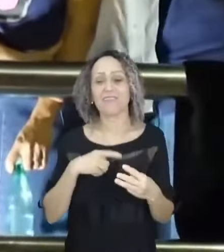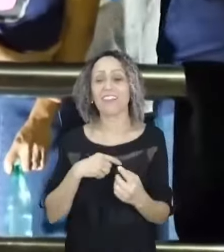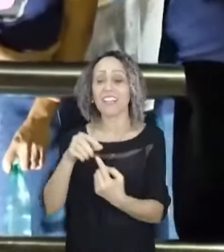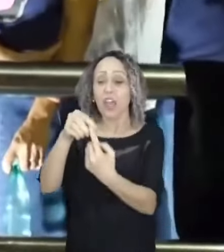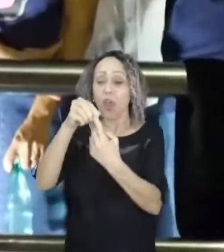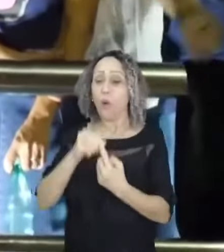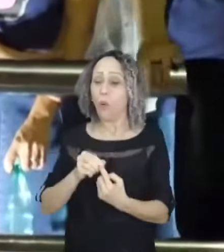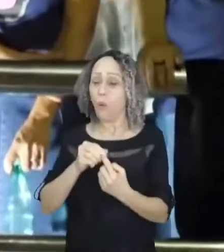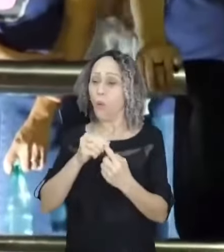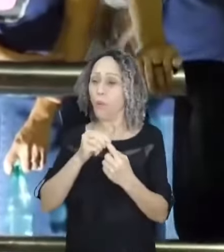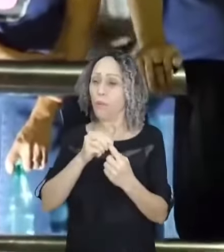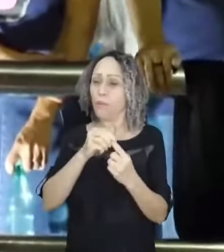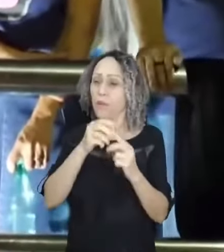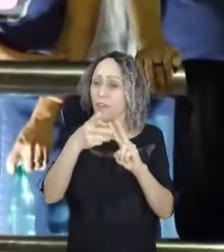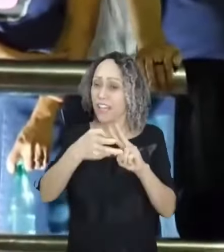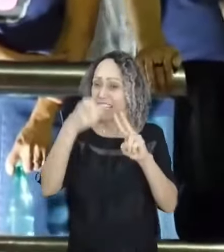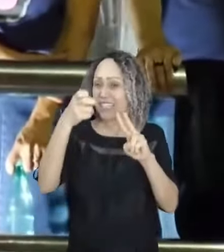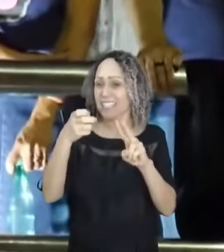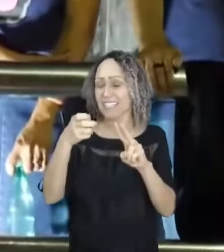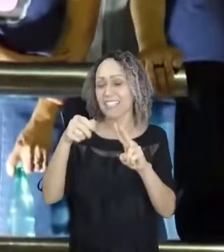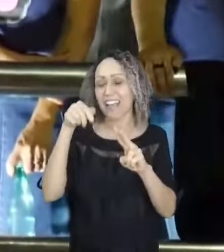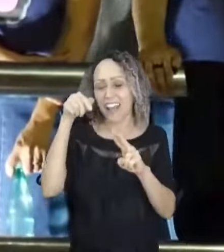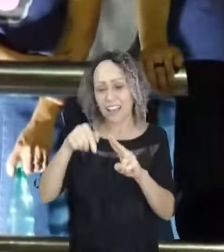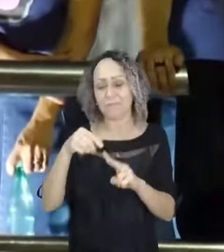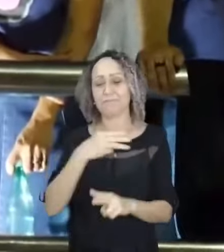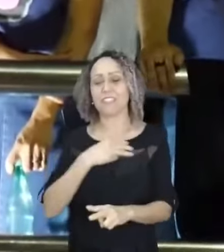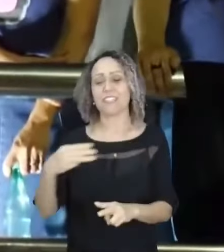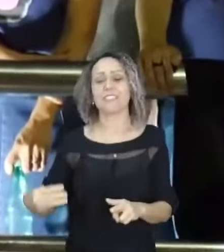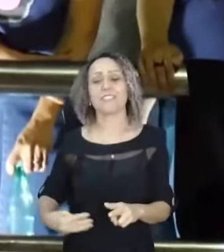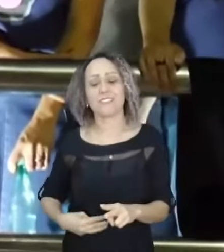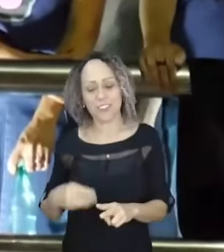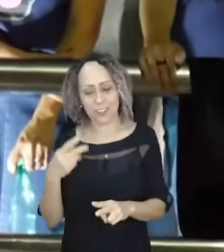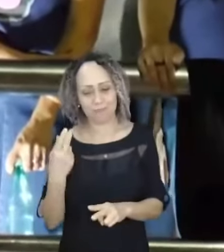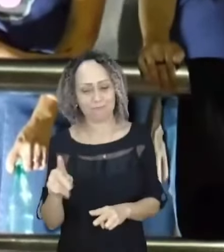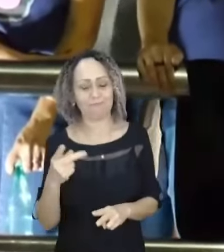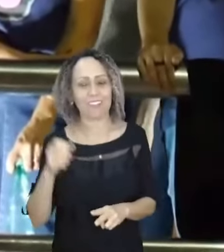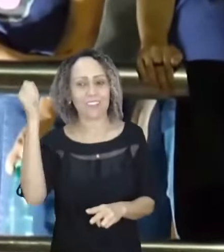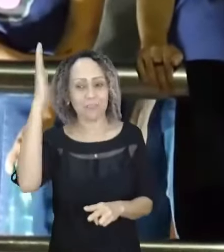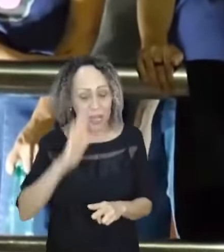Quero dizer para o povo de Alagoas que